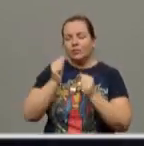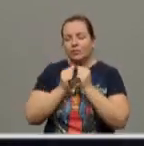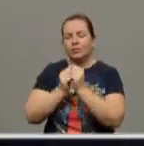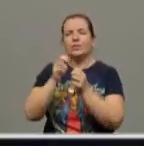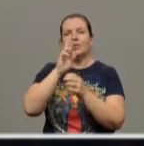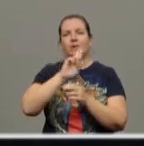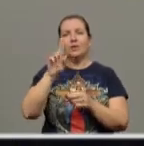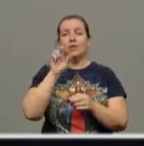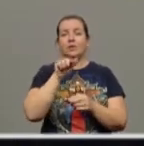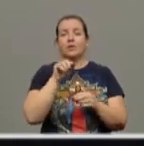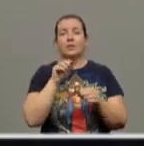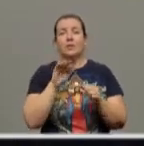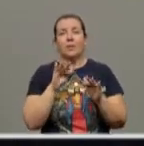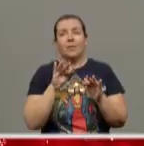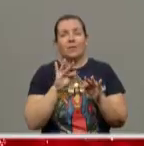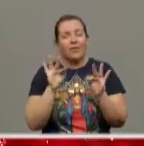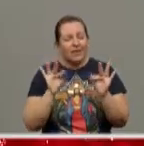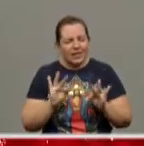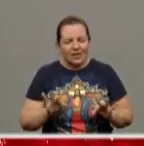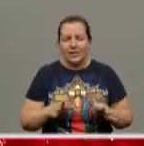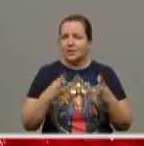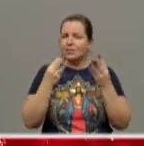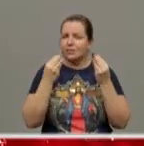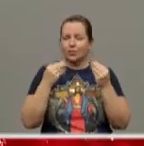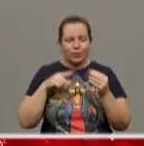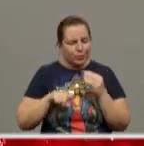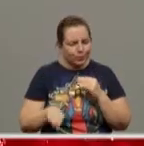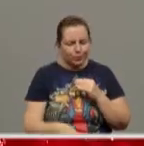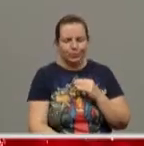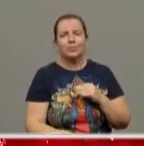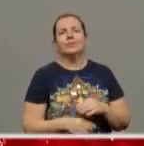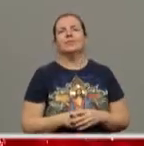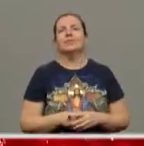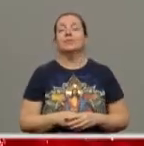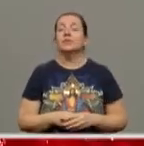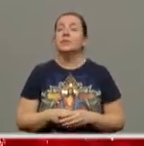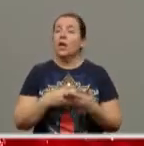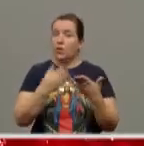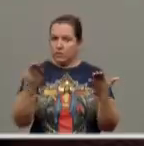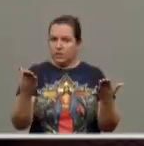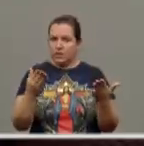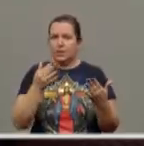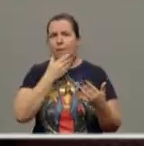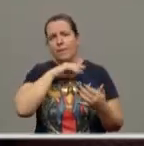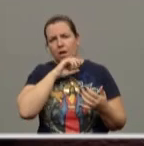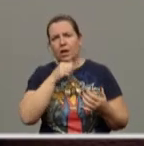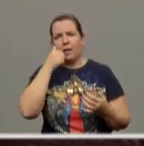mais feliz ainda. Assim como você é pai, mãe, quer a felicidade do seu